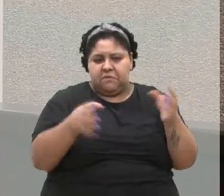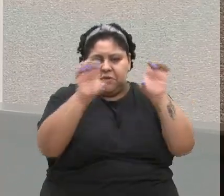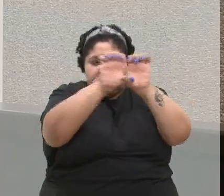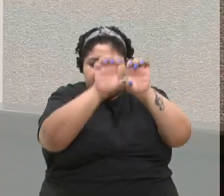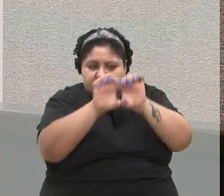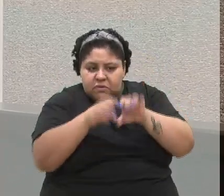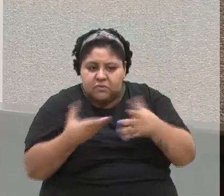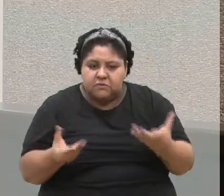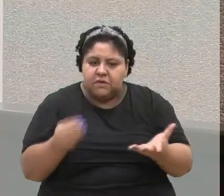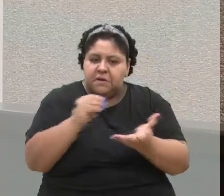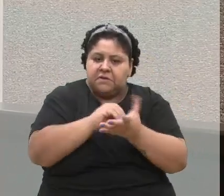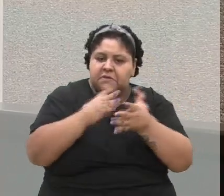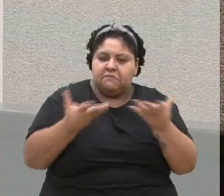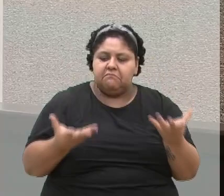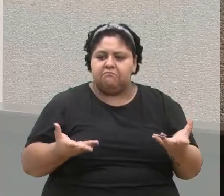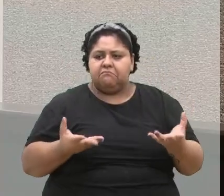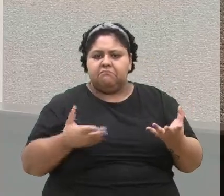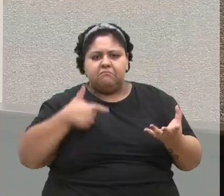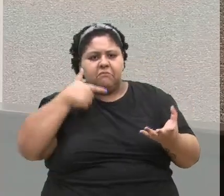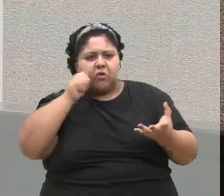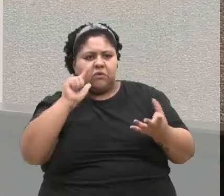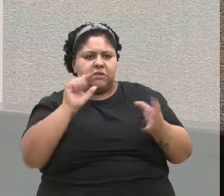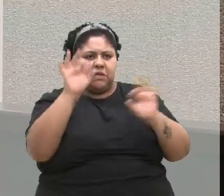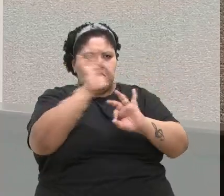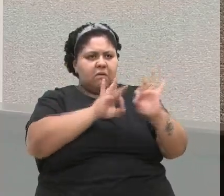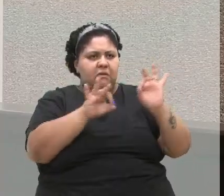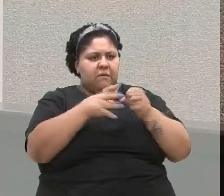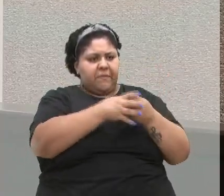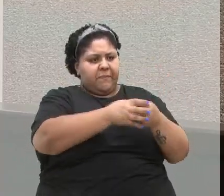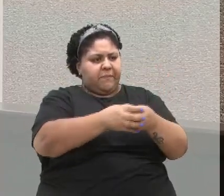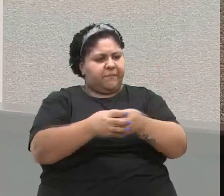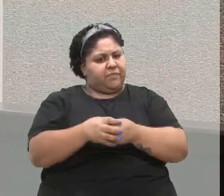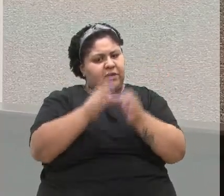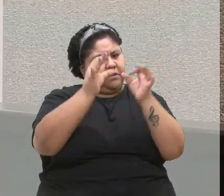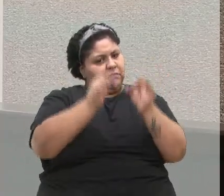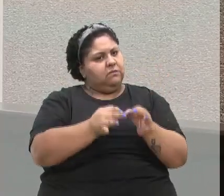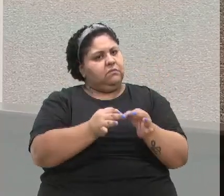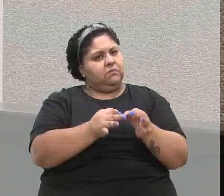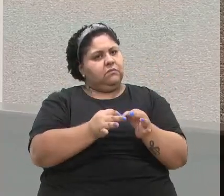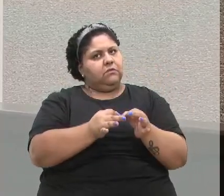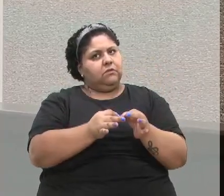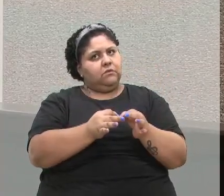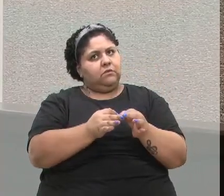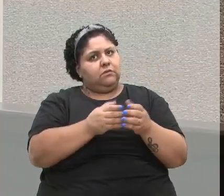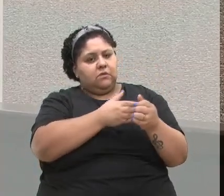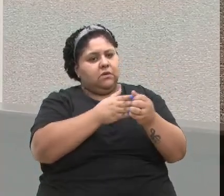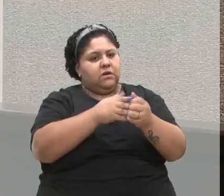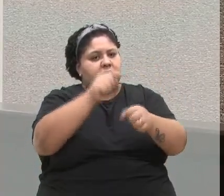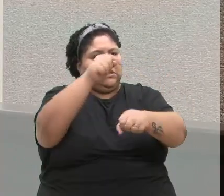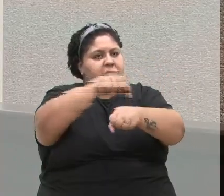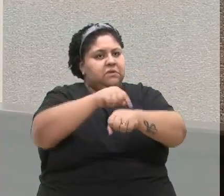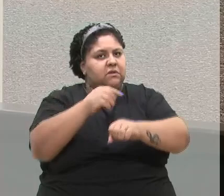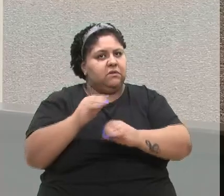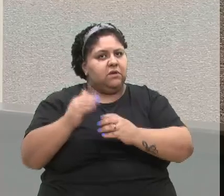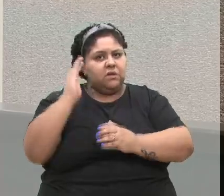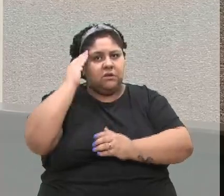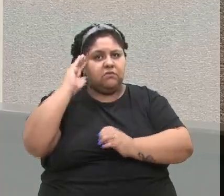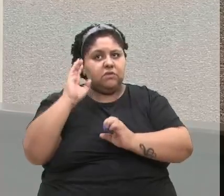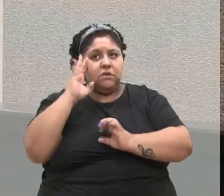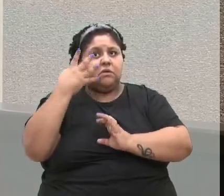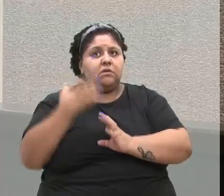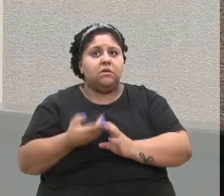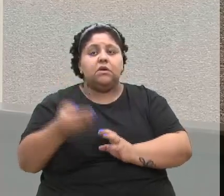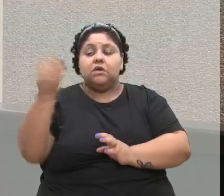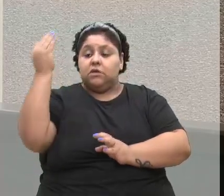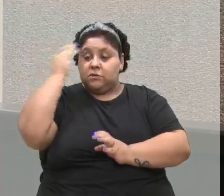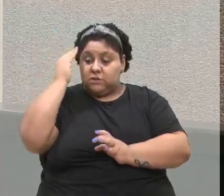se falta conseguir direcionar as equipes de forma correta, conduzir os horários, eu não sei o que está acontecendo. Eu sei que a cidade